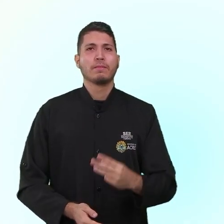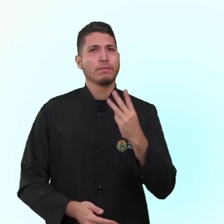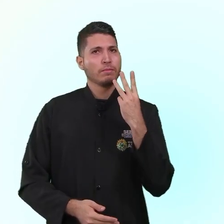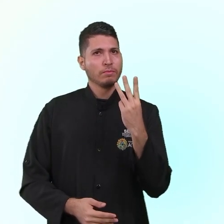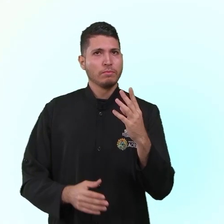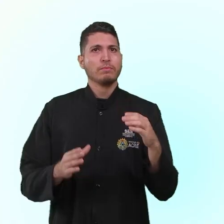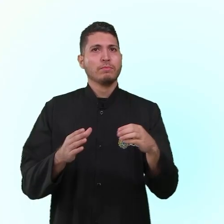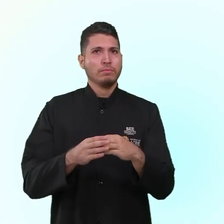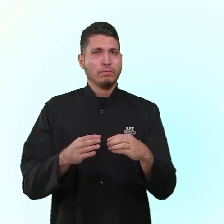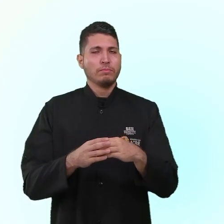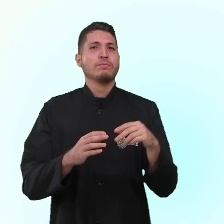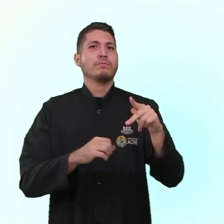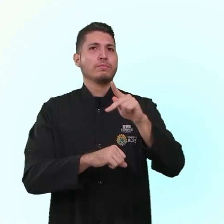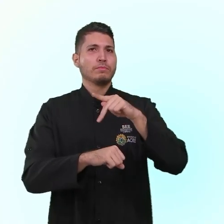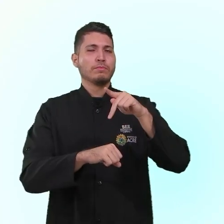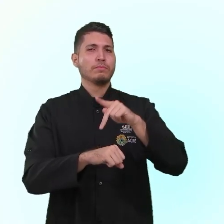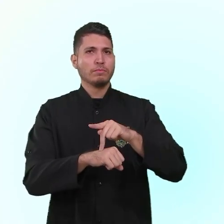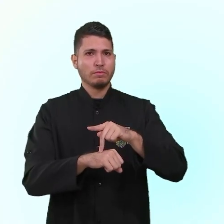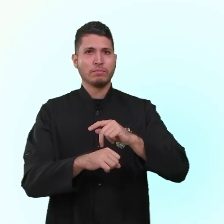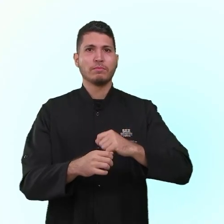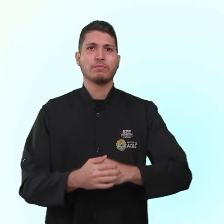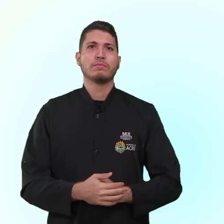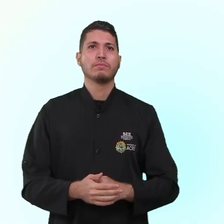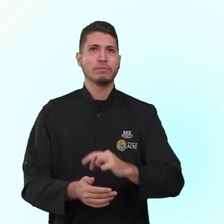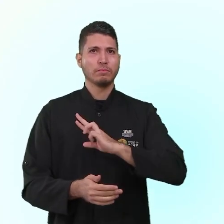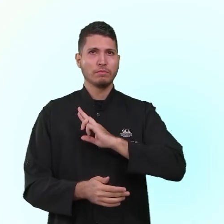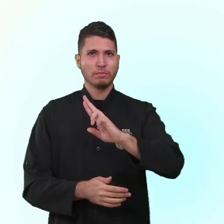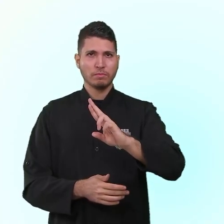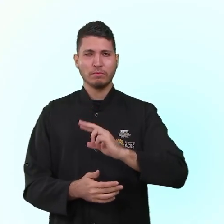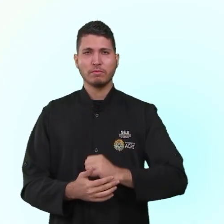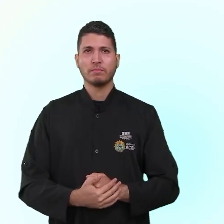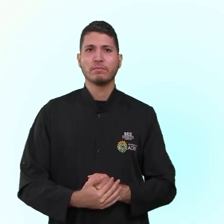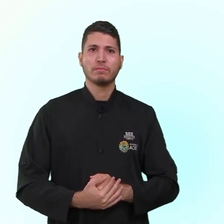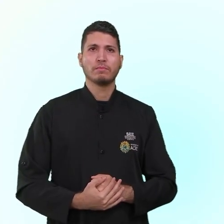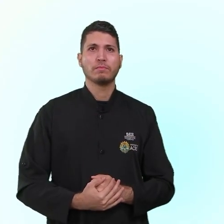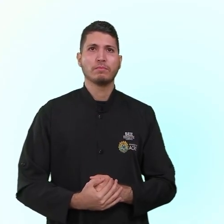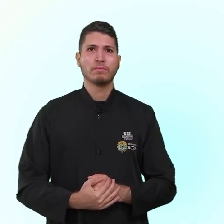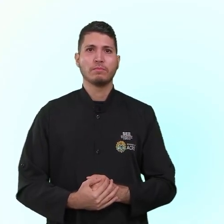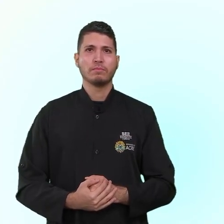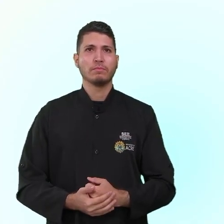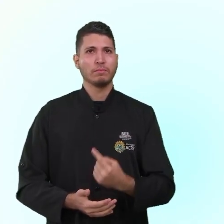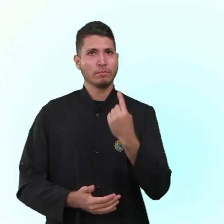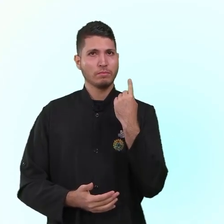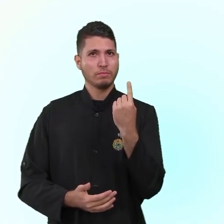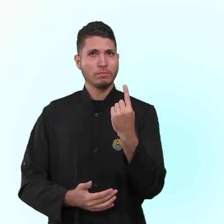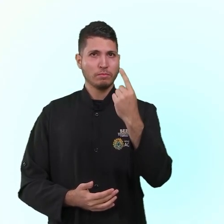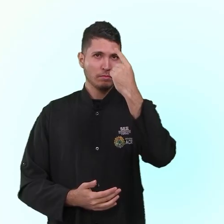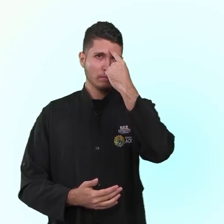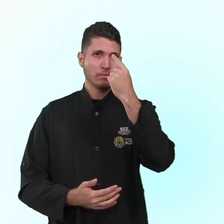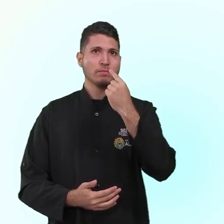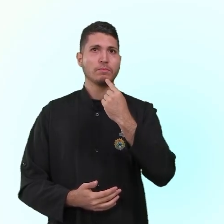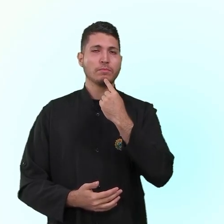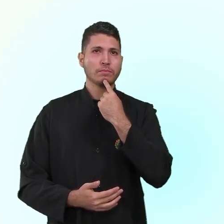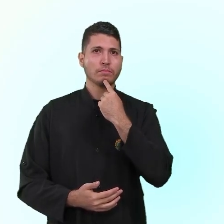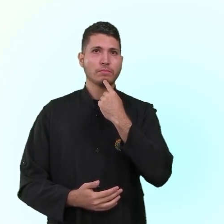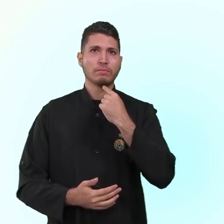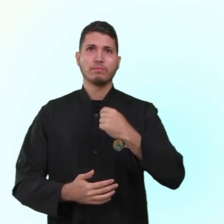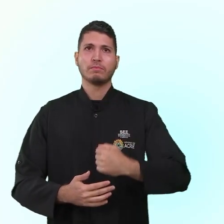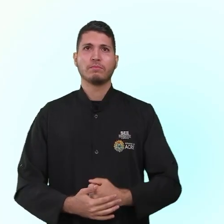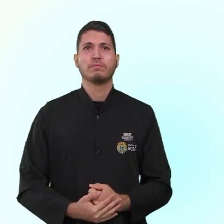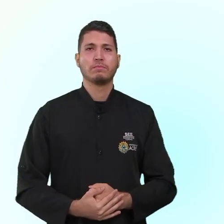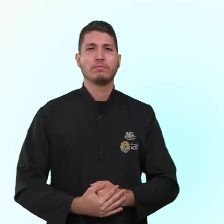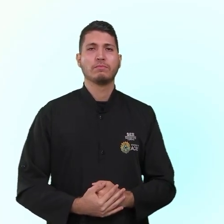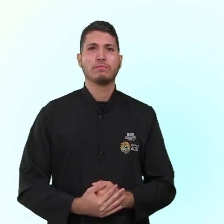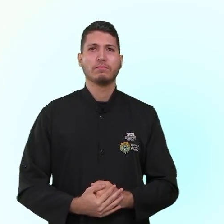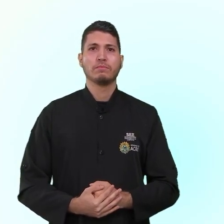de países e cada um está representado por uma imagem. E aí?